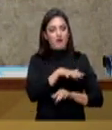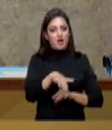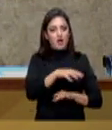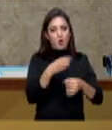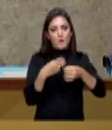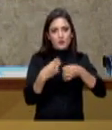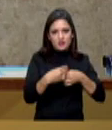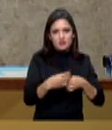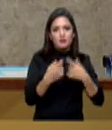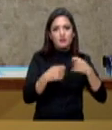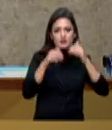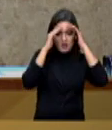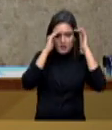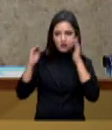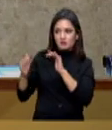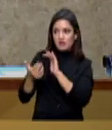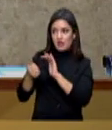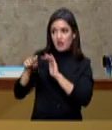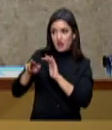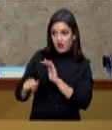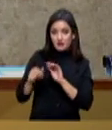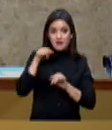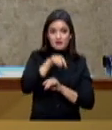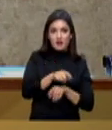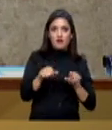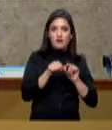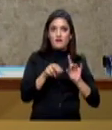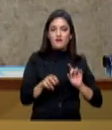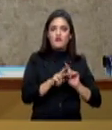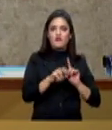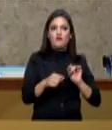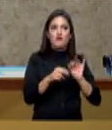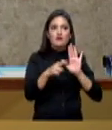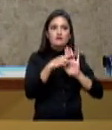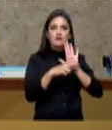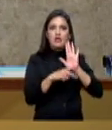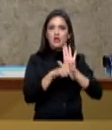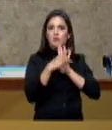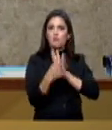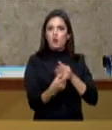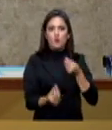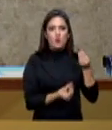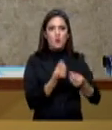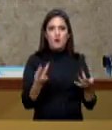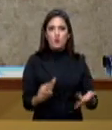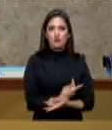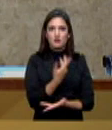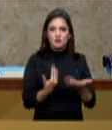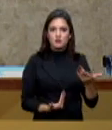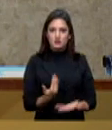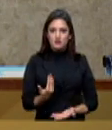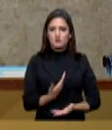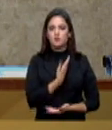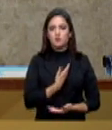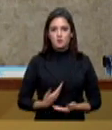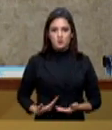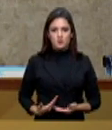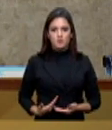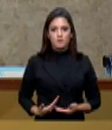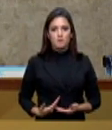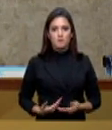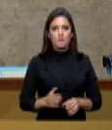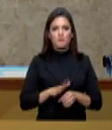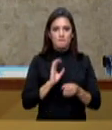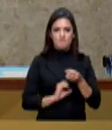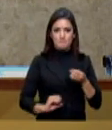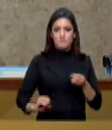relativas as dimensões técnica e social de prestação de serviços de saneamento básico são